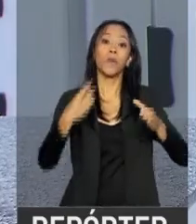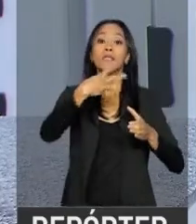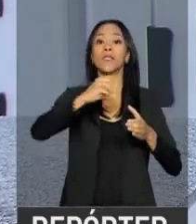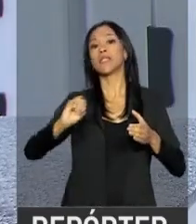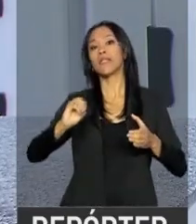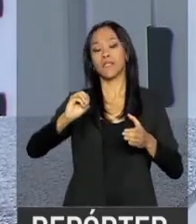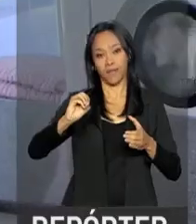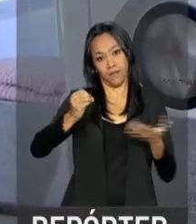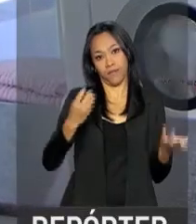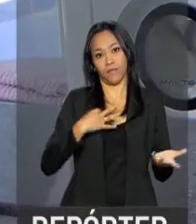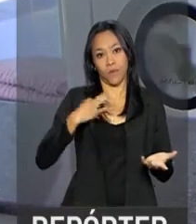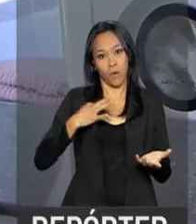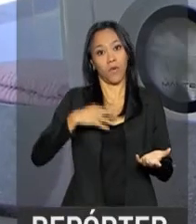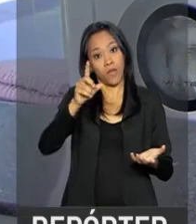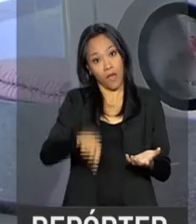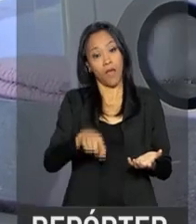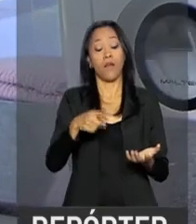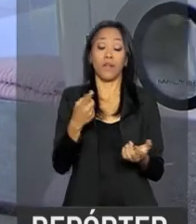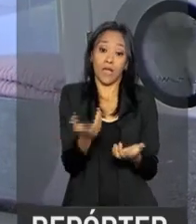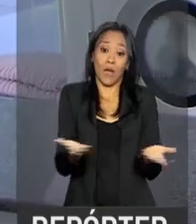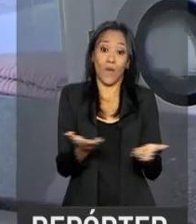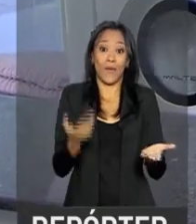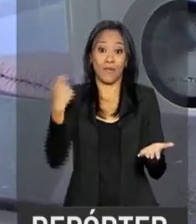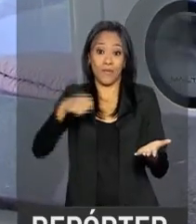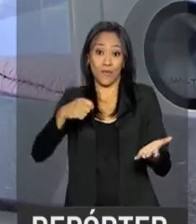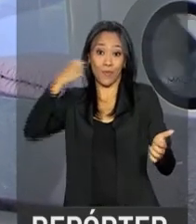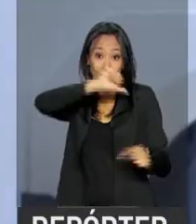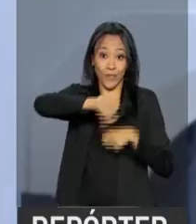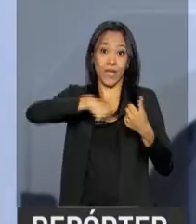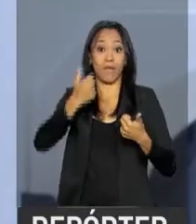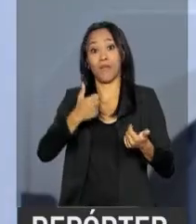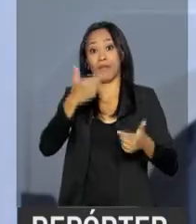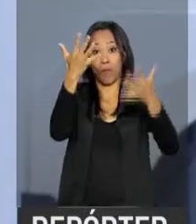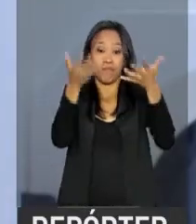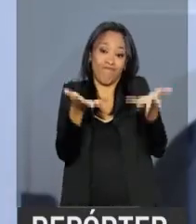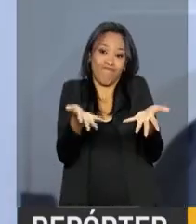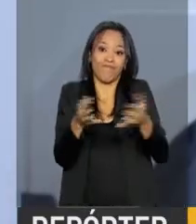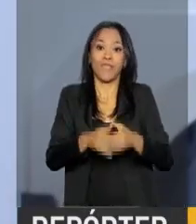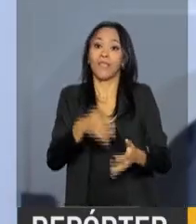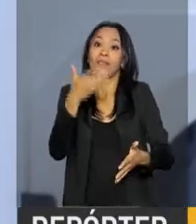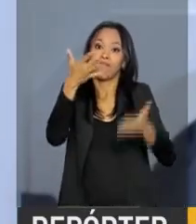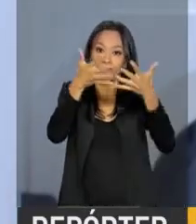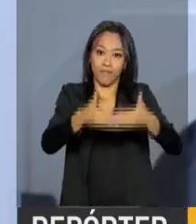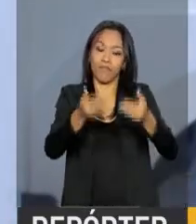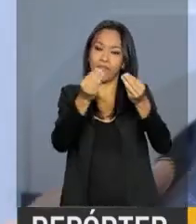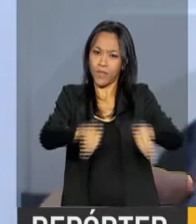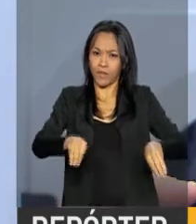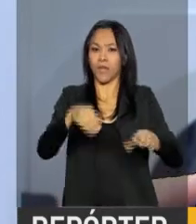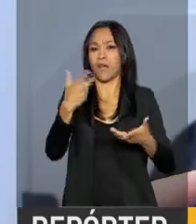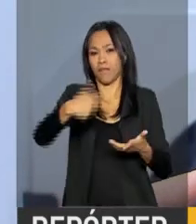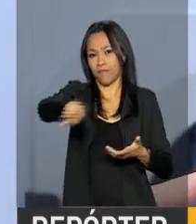na loja e que foi obrigado a improvisar para não prejudicar os negócios a gente mudou o jeito de a gente